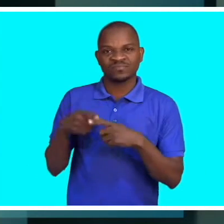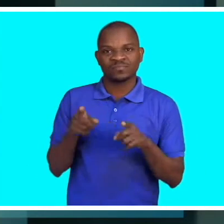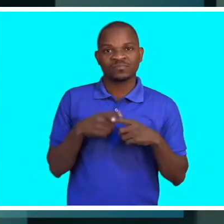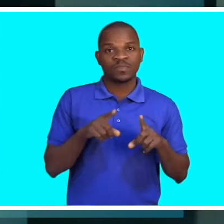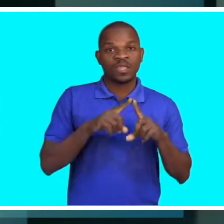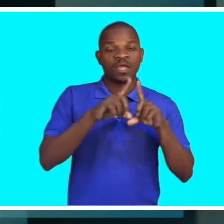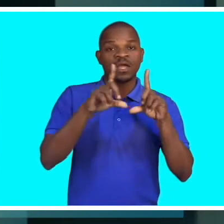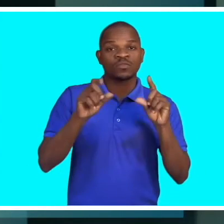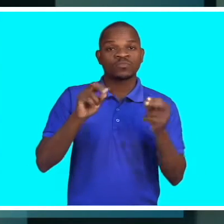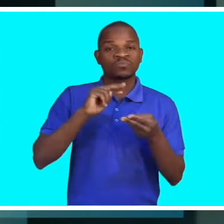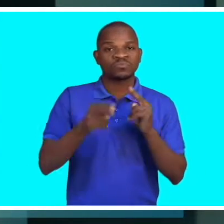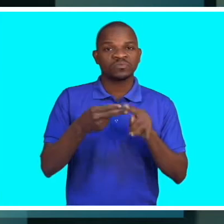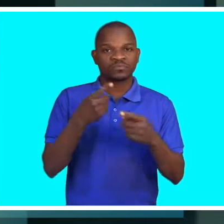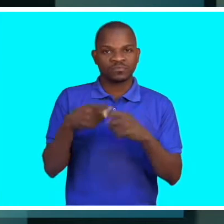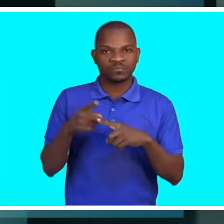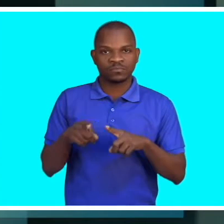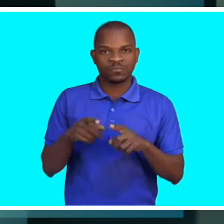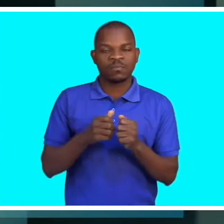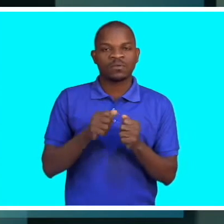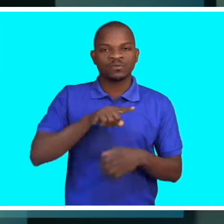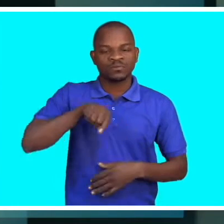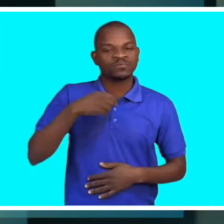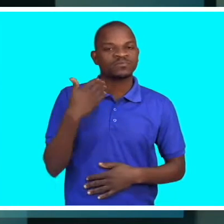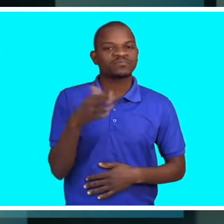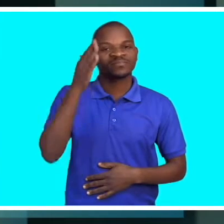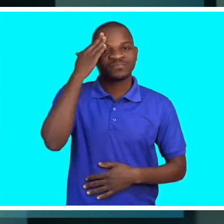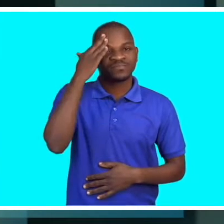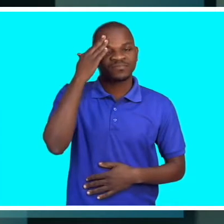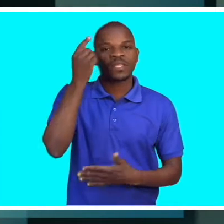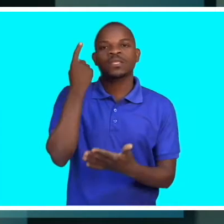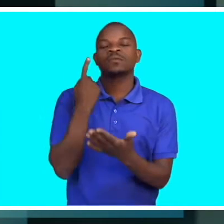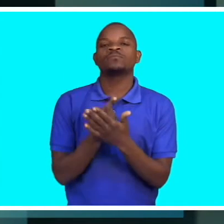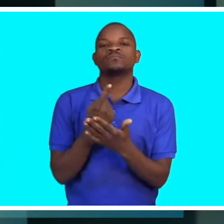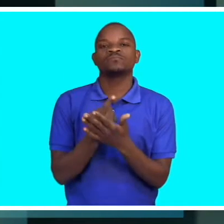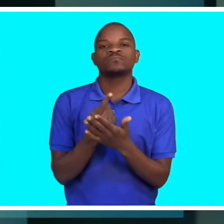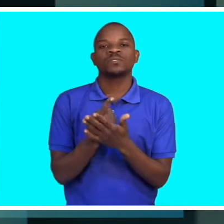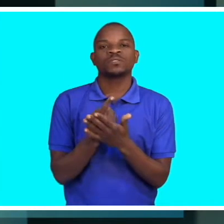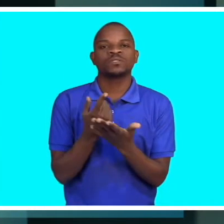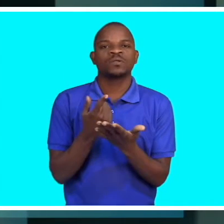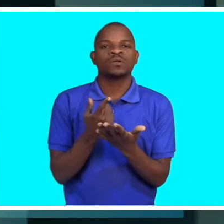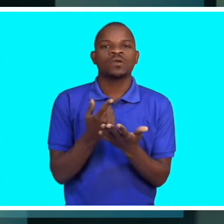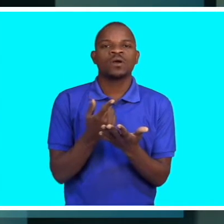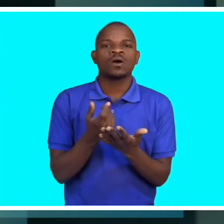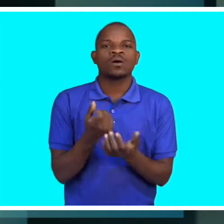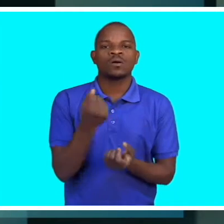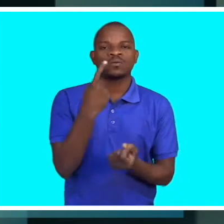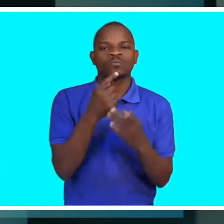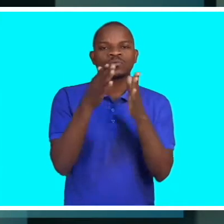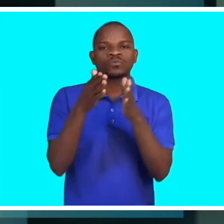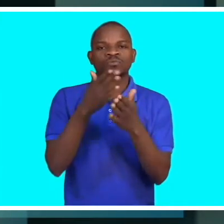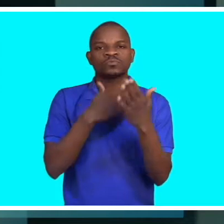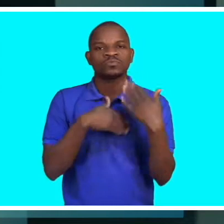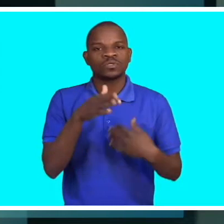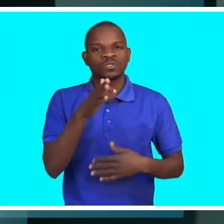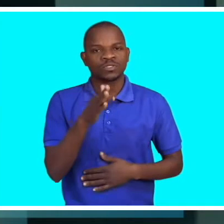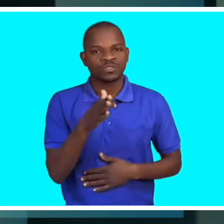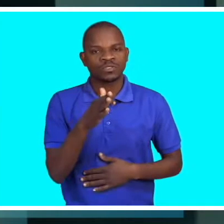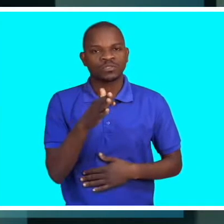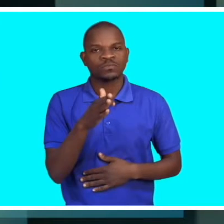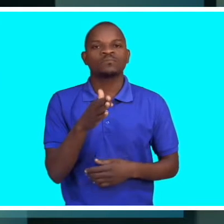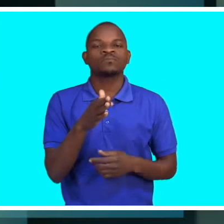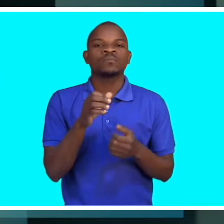acontecimentos, nós sabemos que há necessidades biológicas por aqui acontecer.